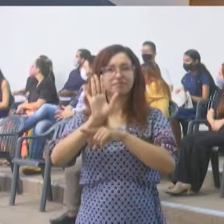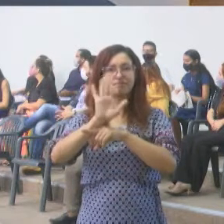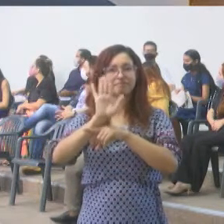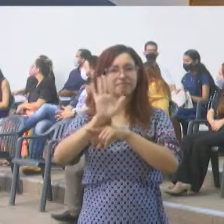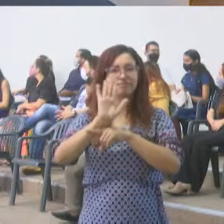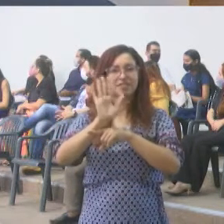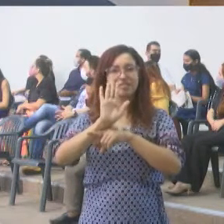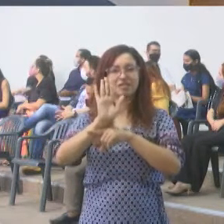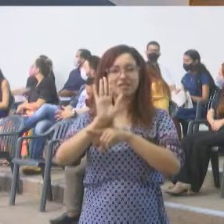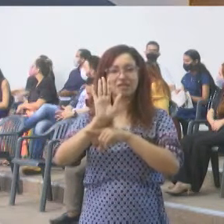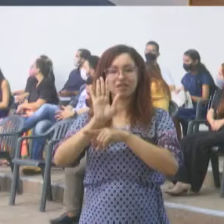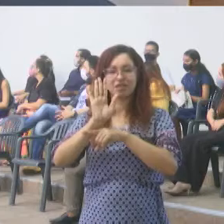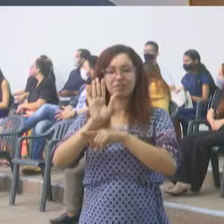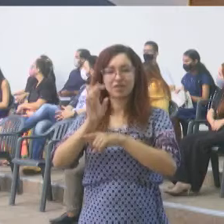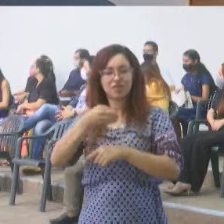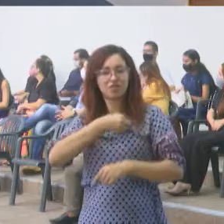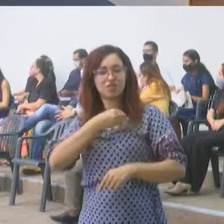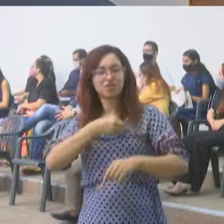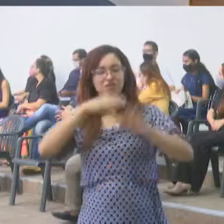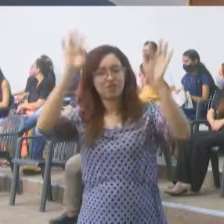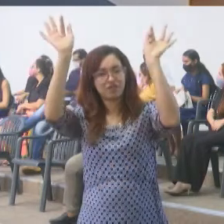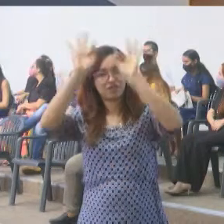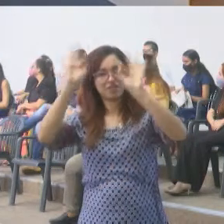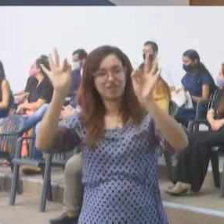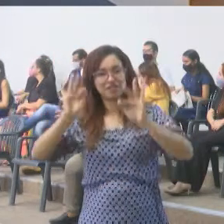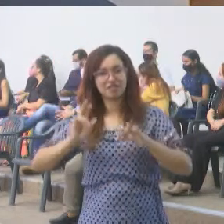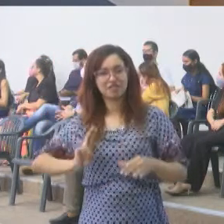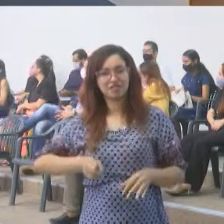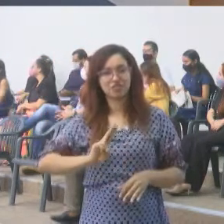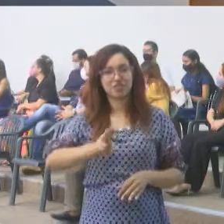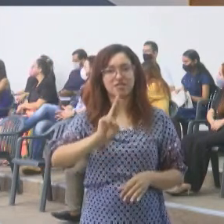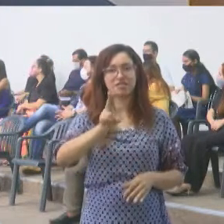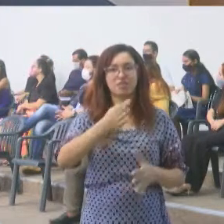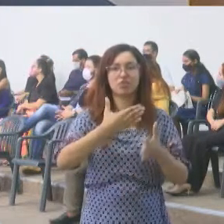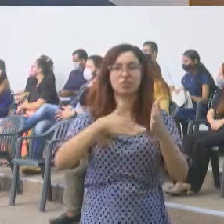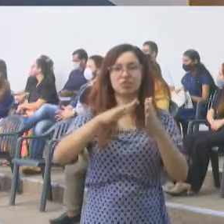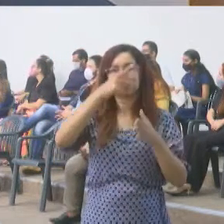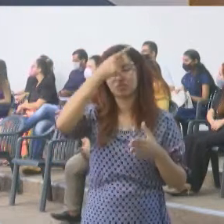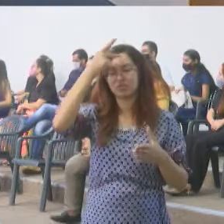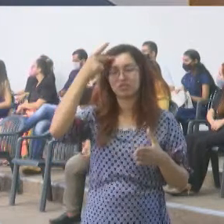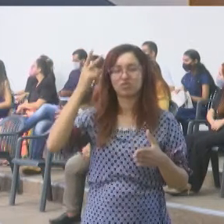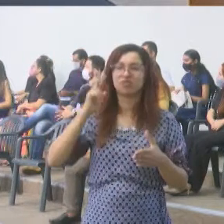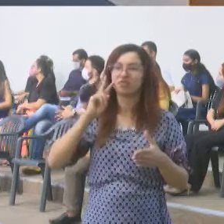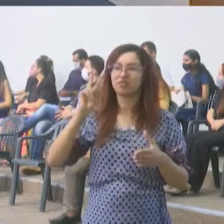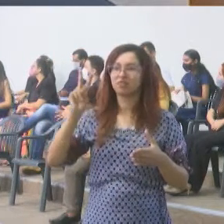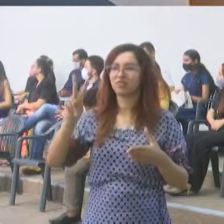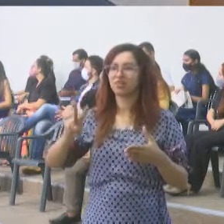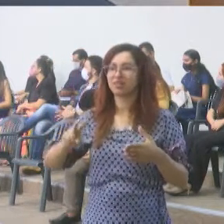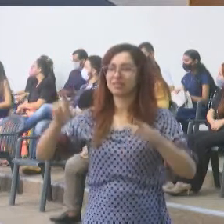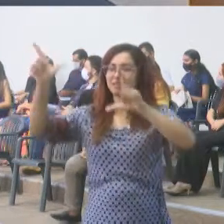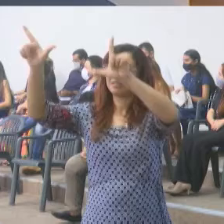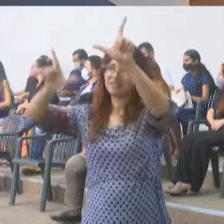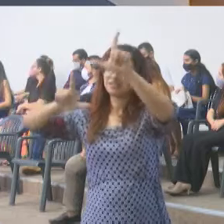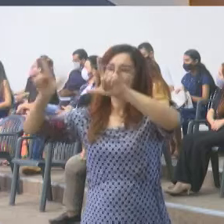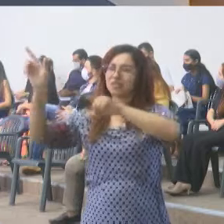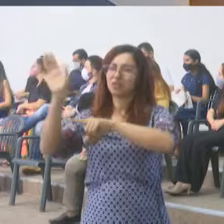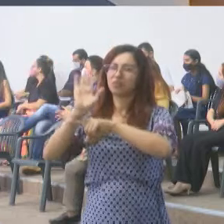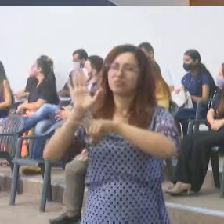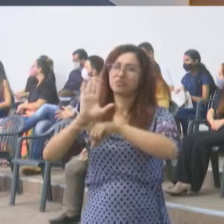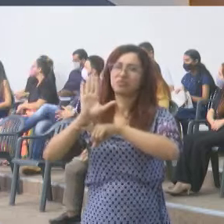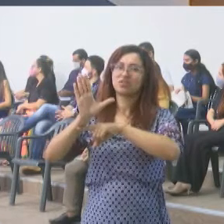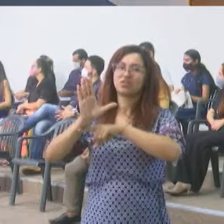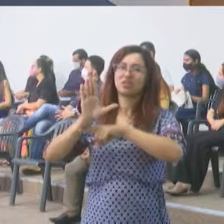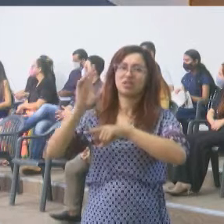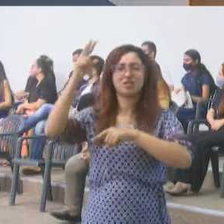e viveram felizes para sempre. Todo mundo que assiste uma história de amor tem o desejo de ver uma